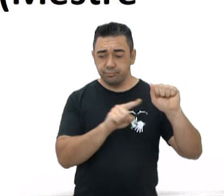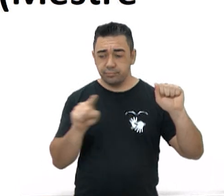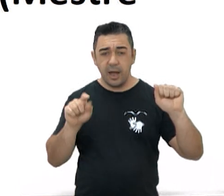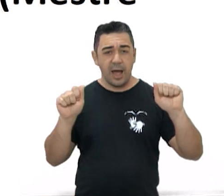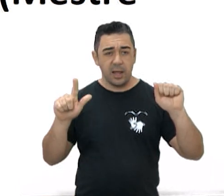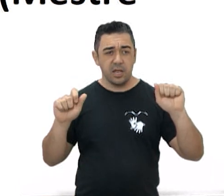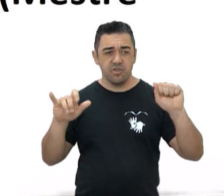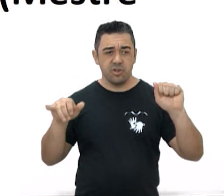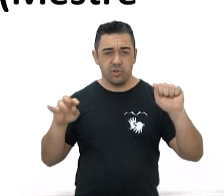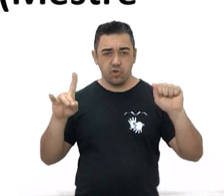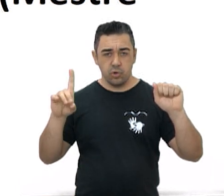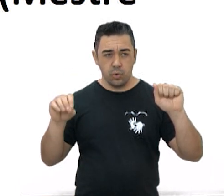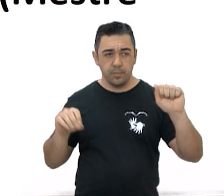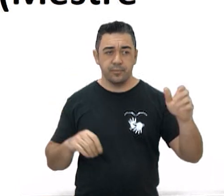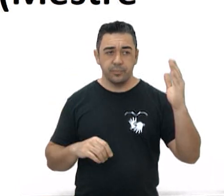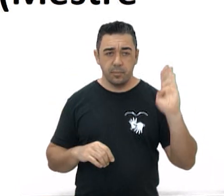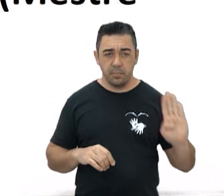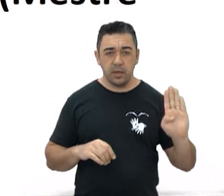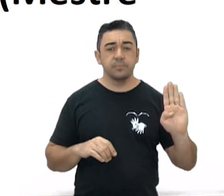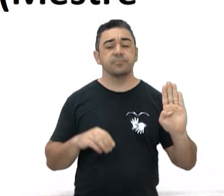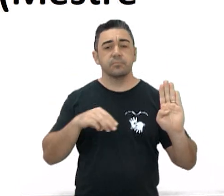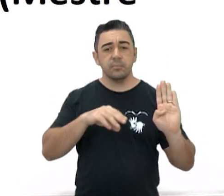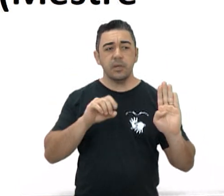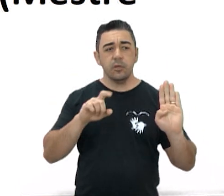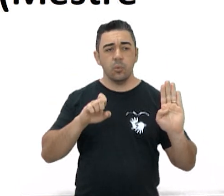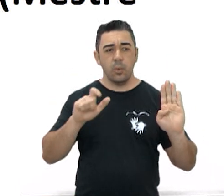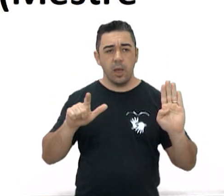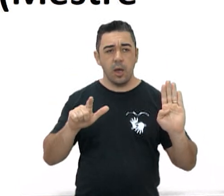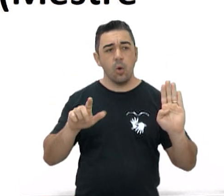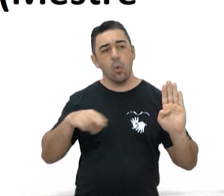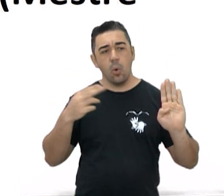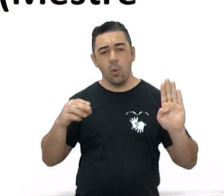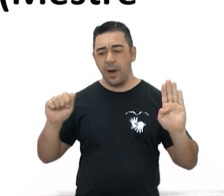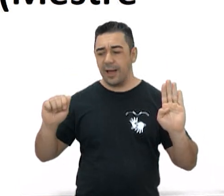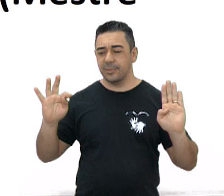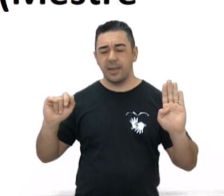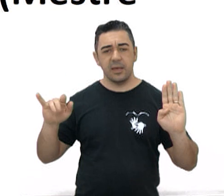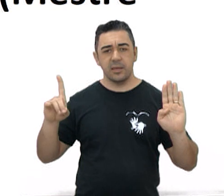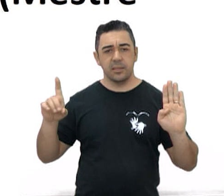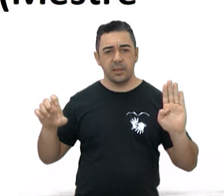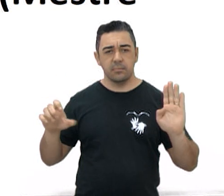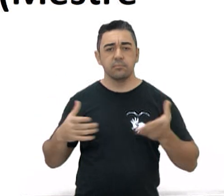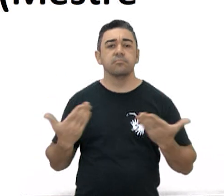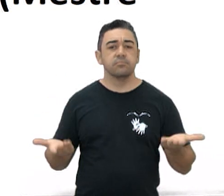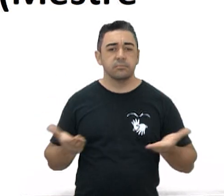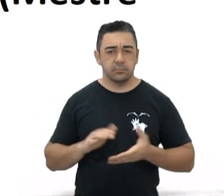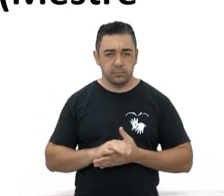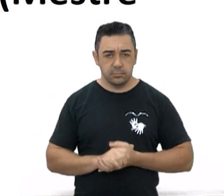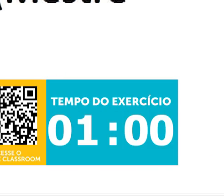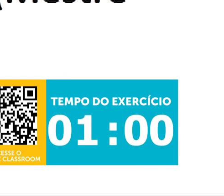Aleijadinho, ou Manuel da Costa Ataíde, o mestre Ataíde?